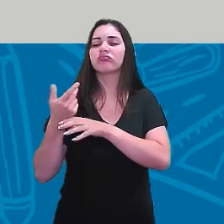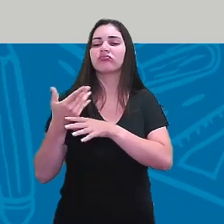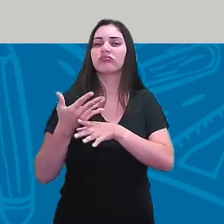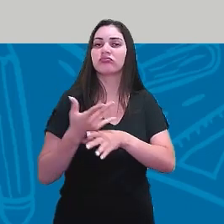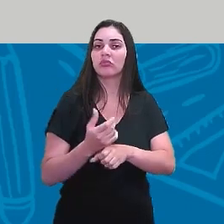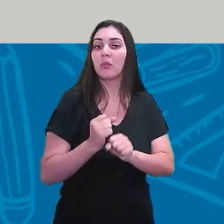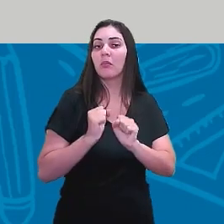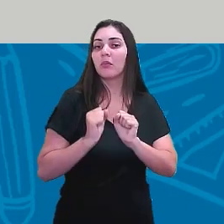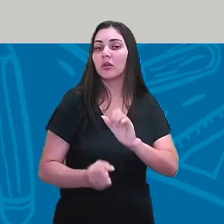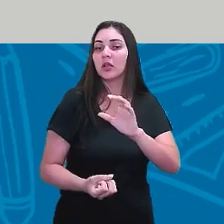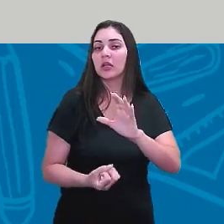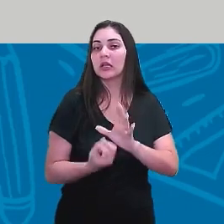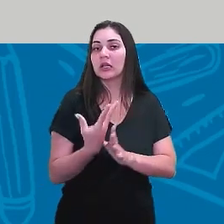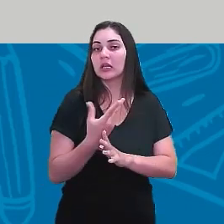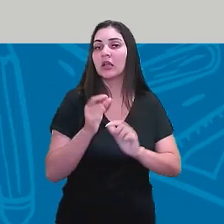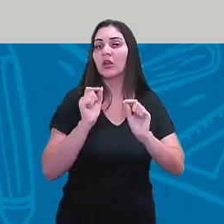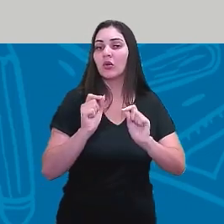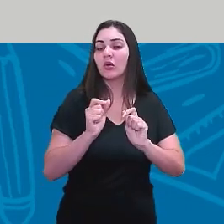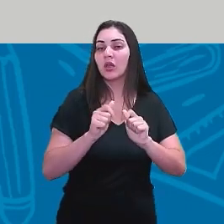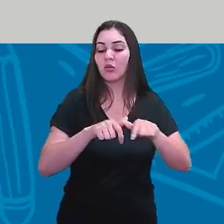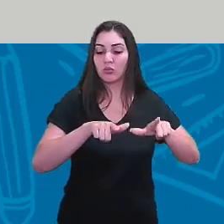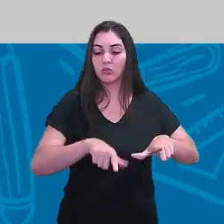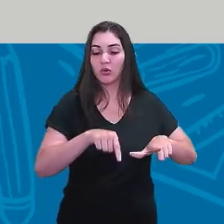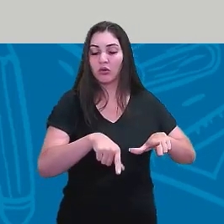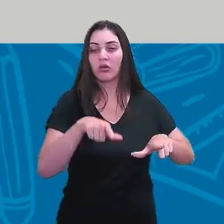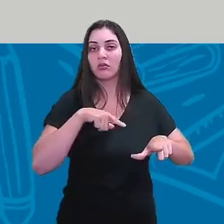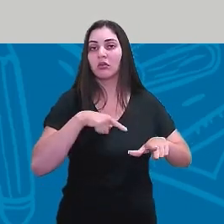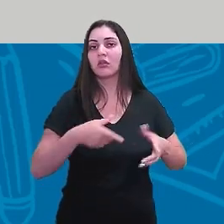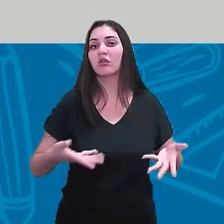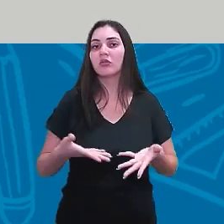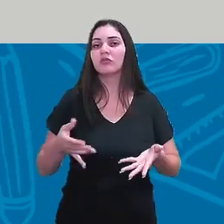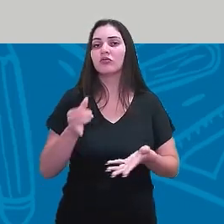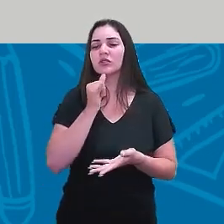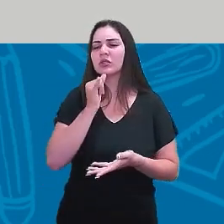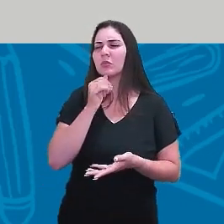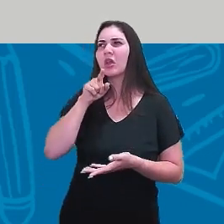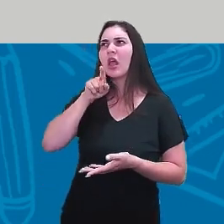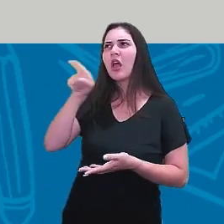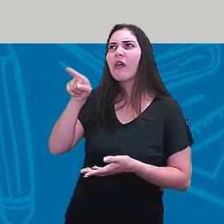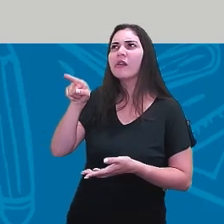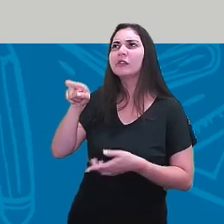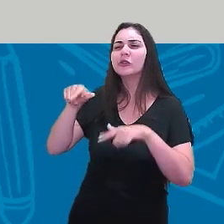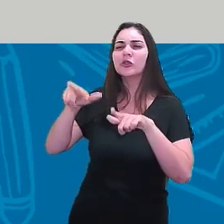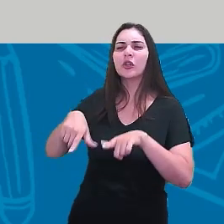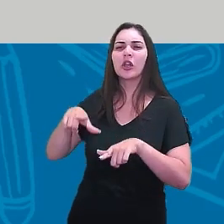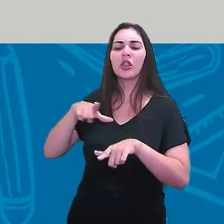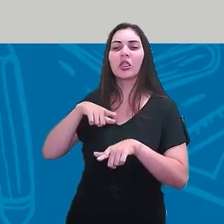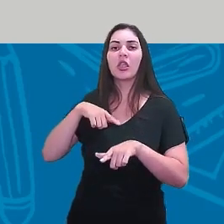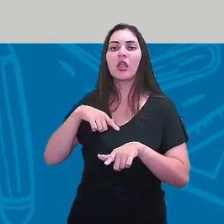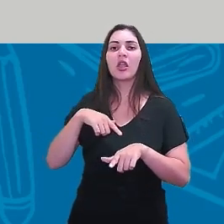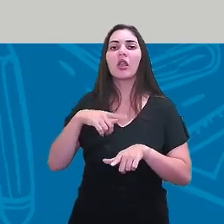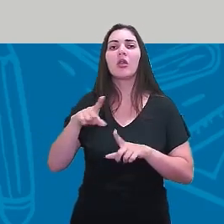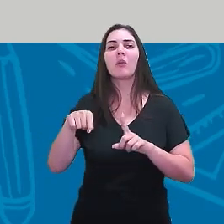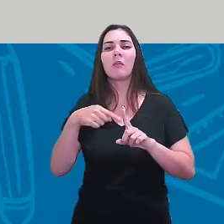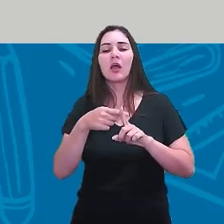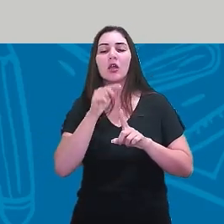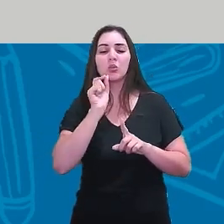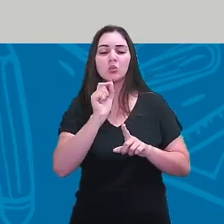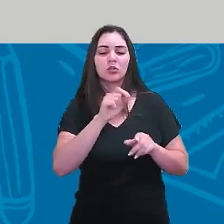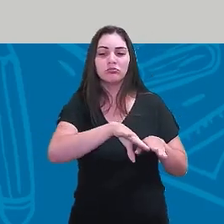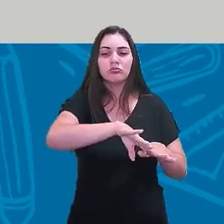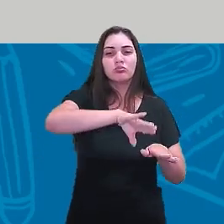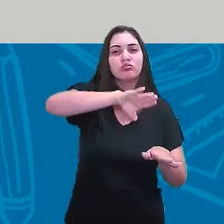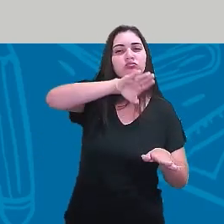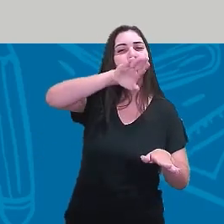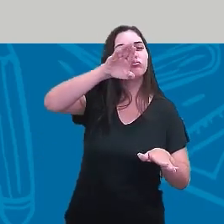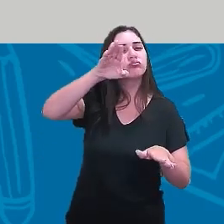poder criar o formato do terreno que a gente tem hoje. Eita, aquele local tem mais, ó, locais mais de morro, é